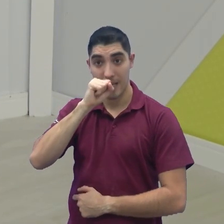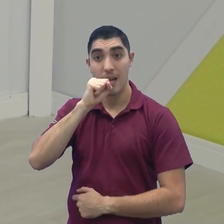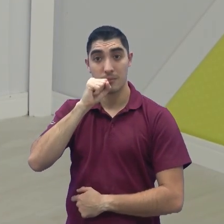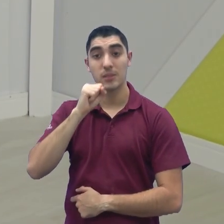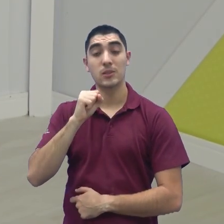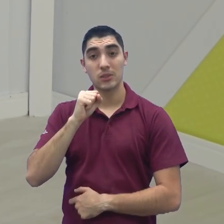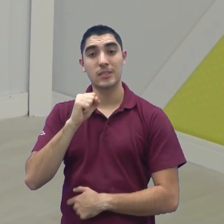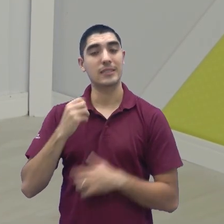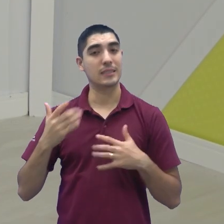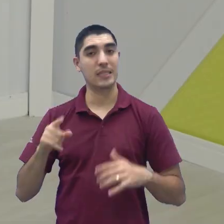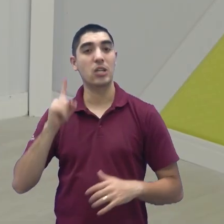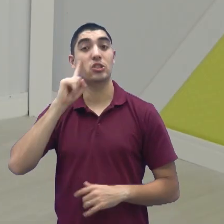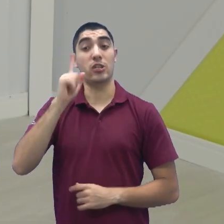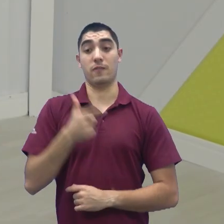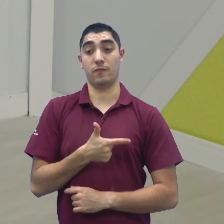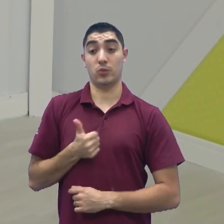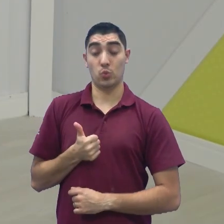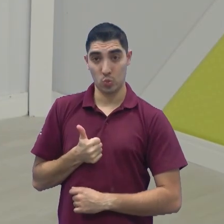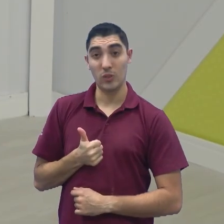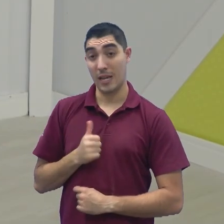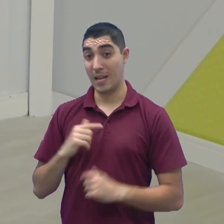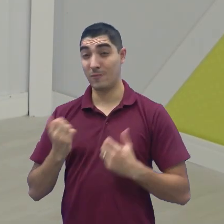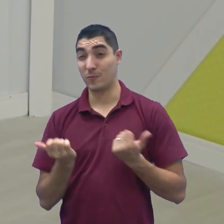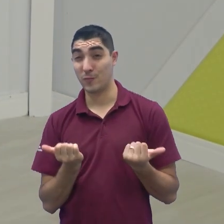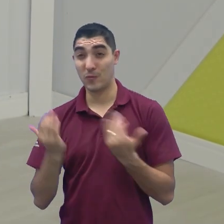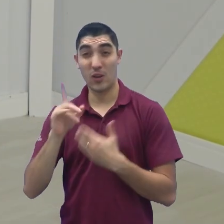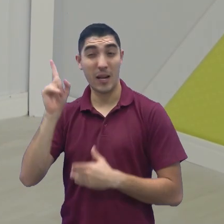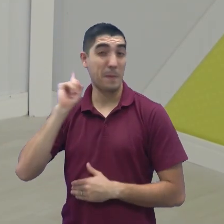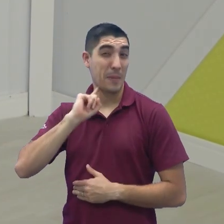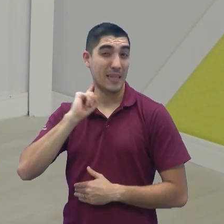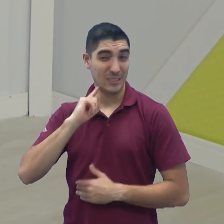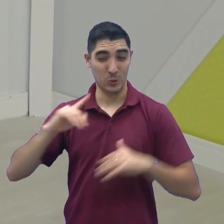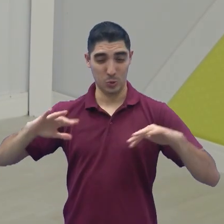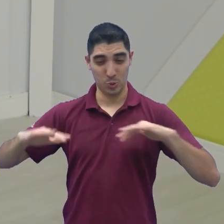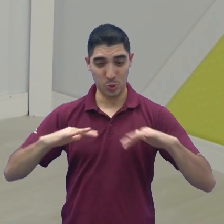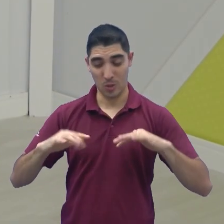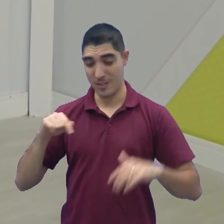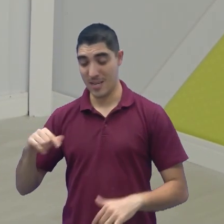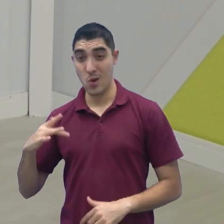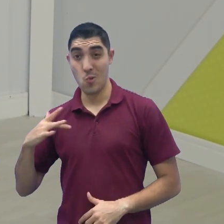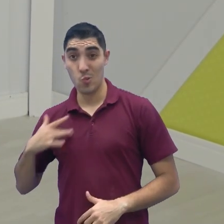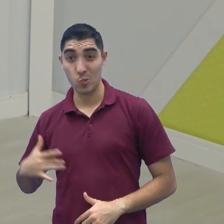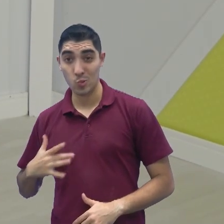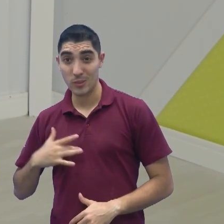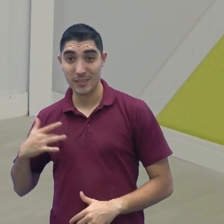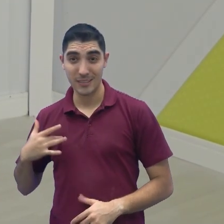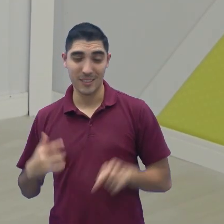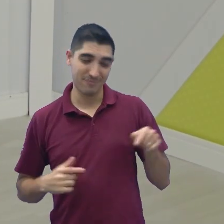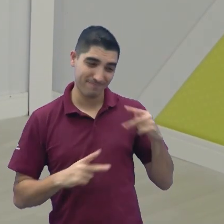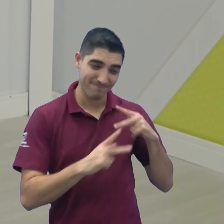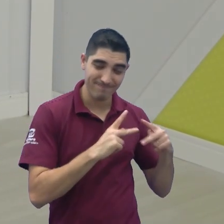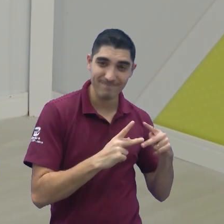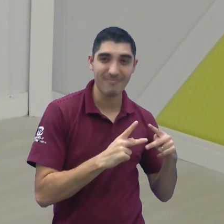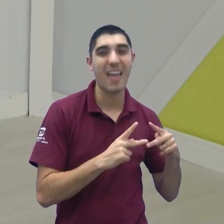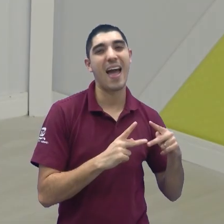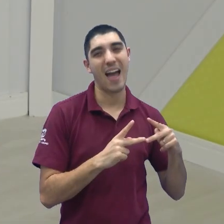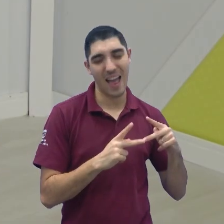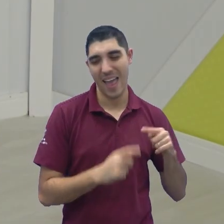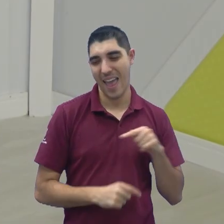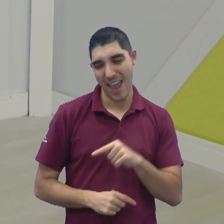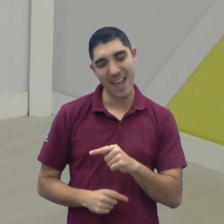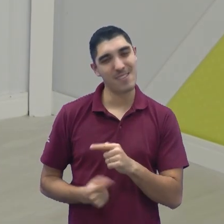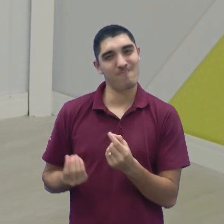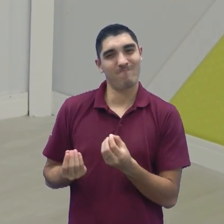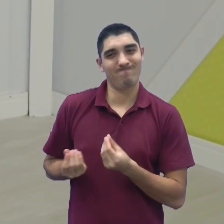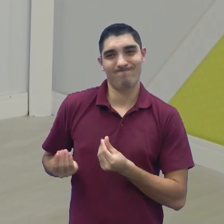sábado, dia 21, vai para Cruzeiro, no ginásio do Riacho, para enfrentar o líder Cruzeiro. Aí o buraco é mais